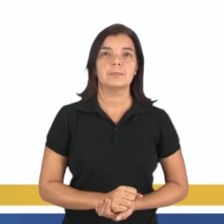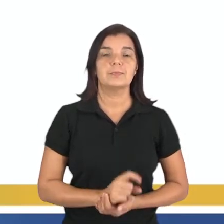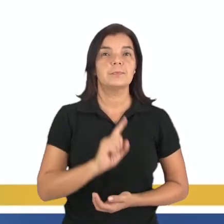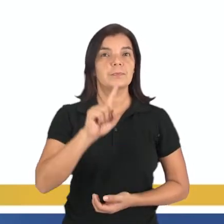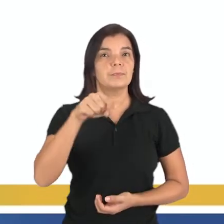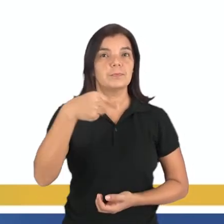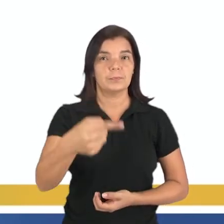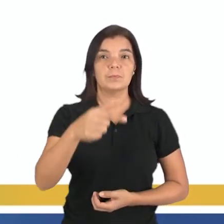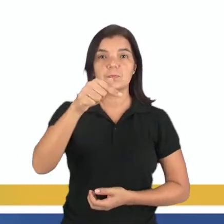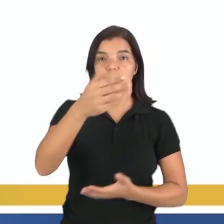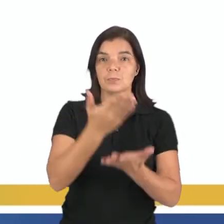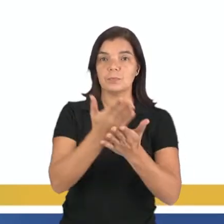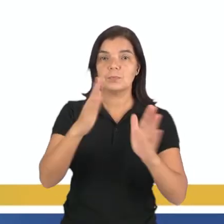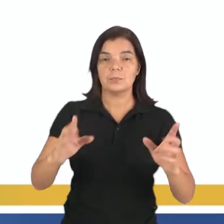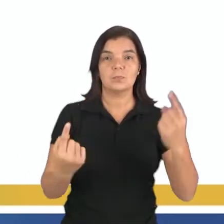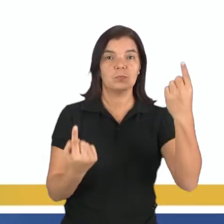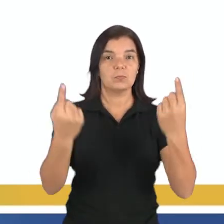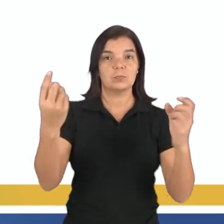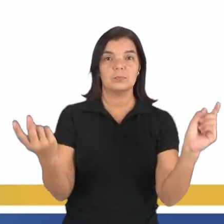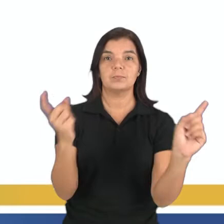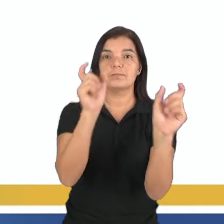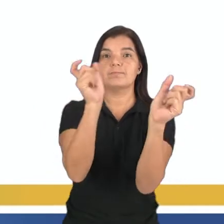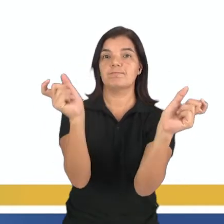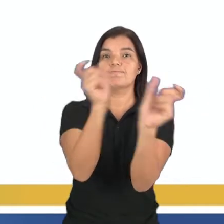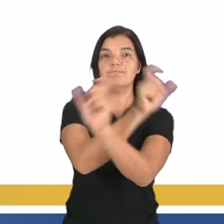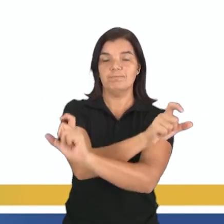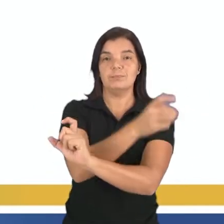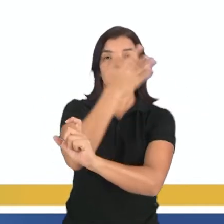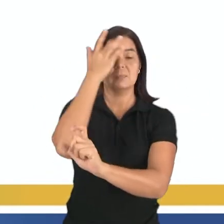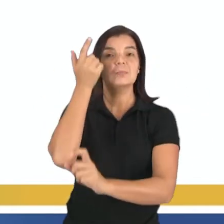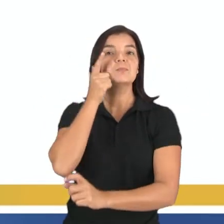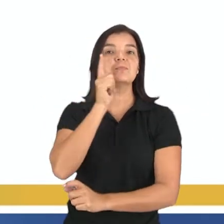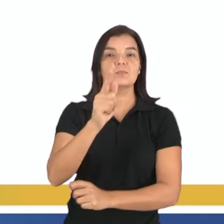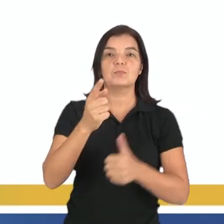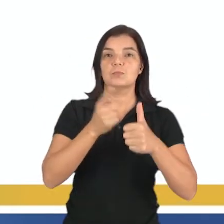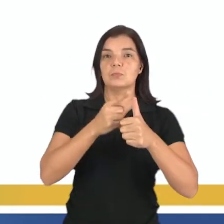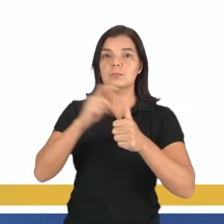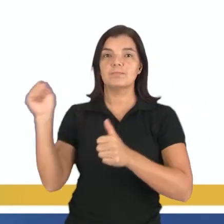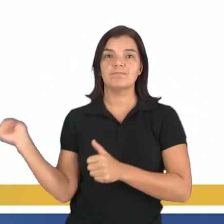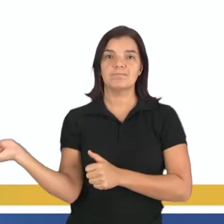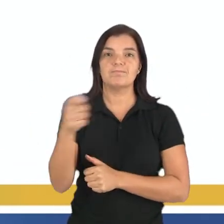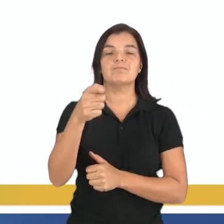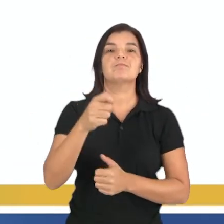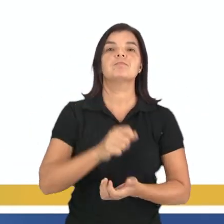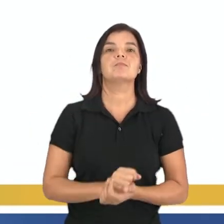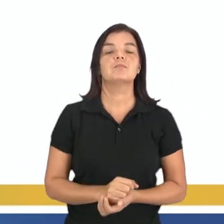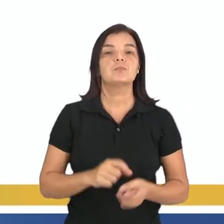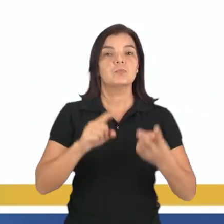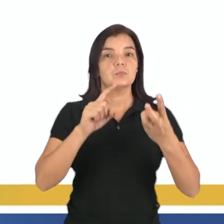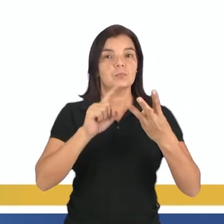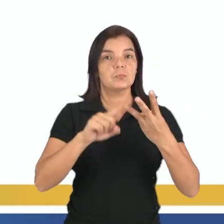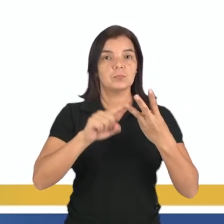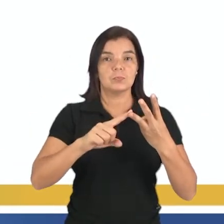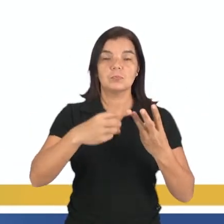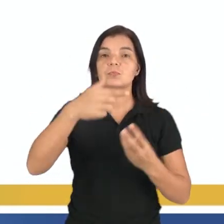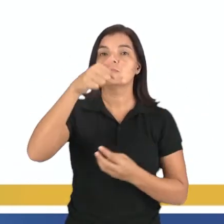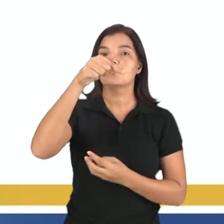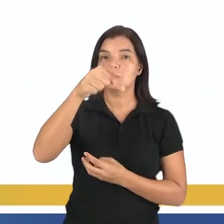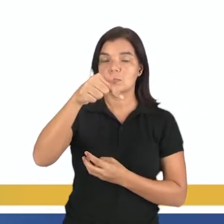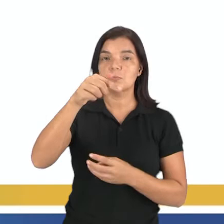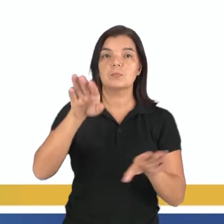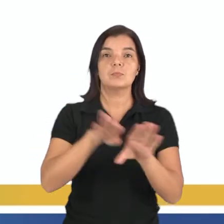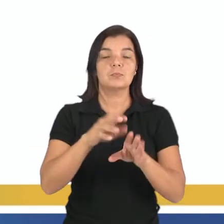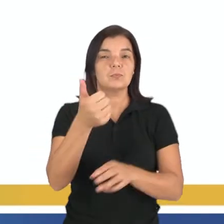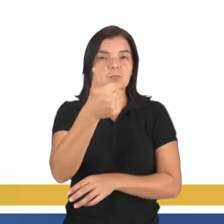Depois que o set terminar, os lados são trocados e a pessoa que venceu é o primeiro a sacar. No terceiro set, quando um jogador